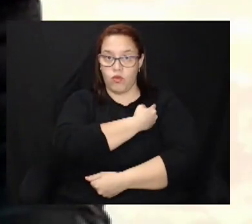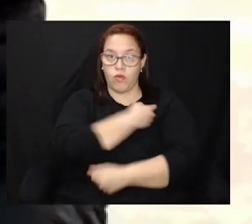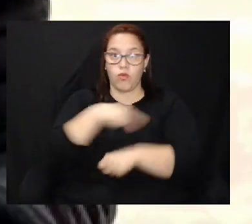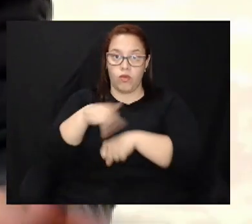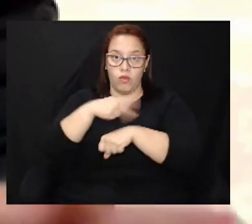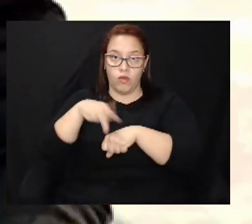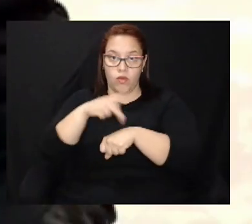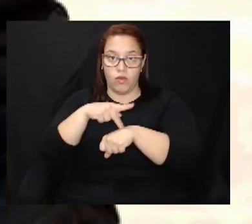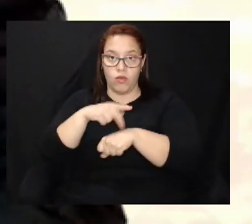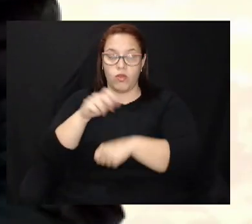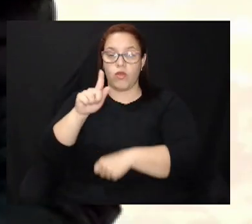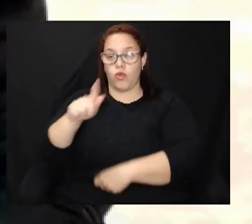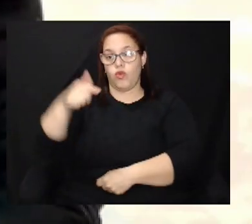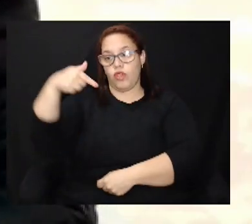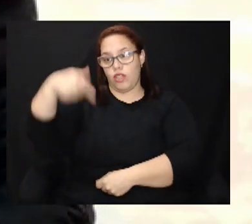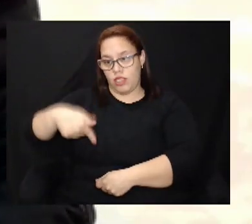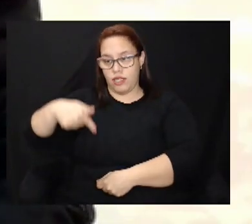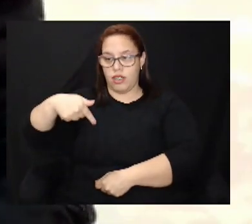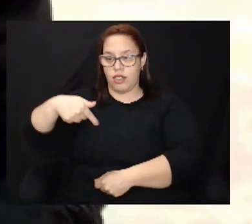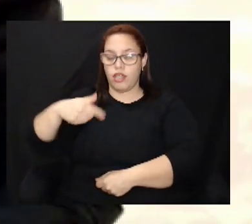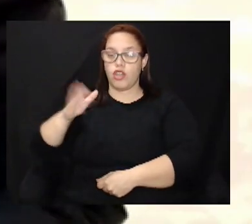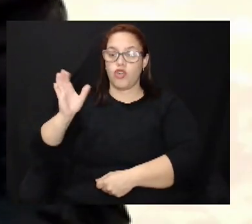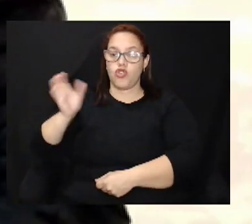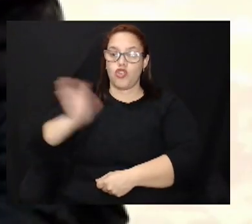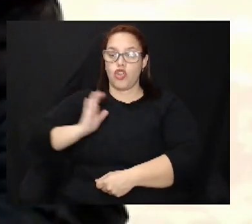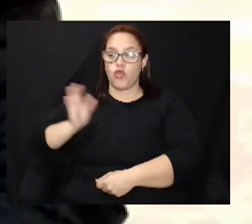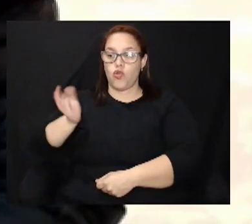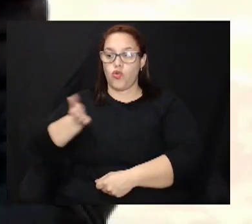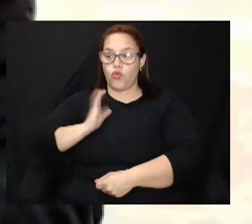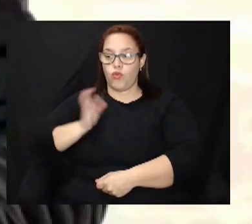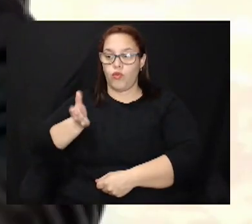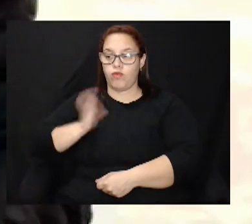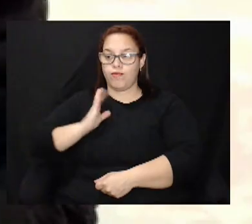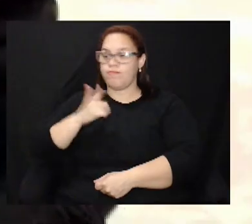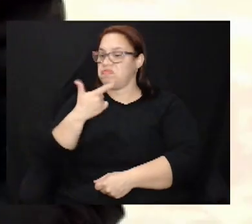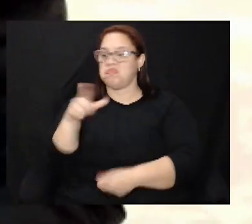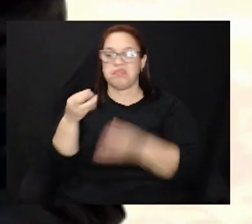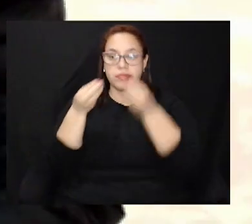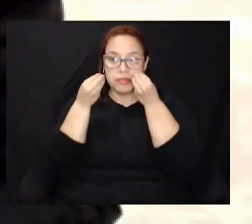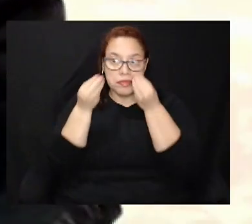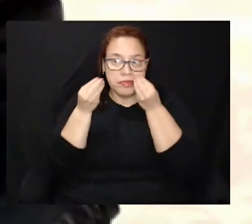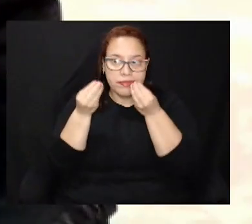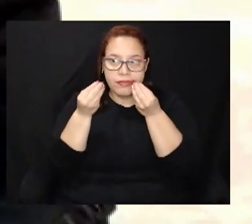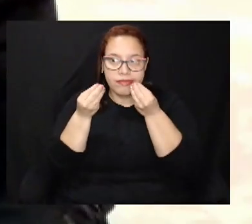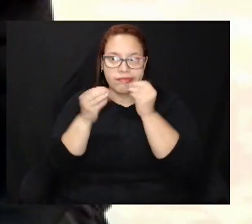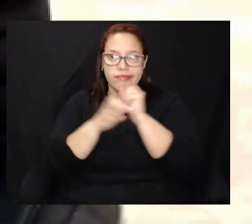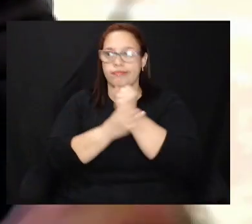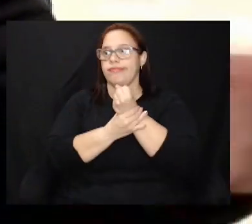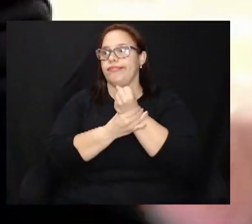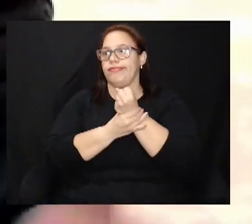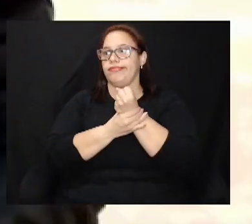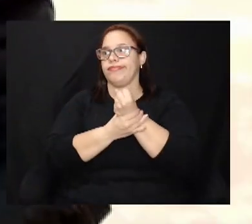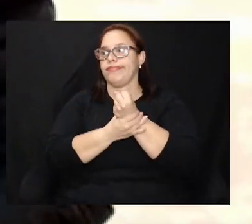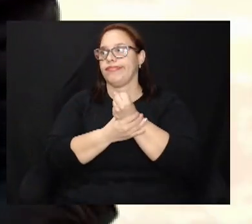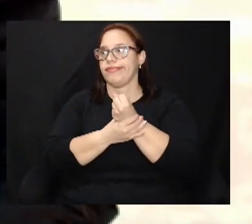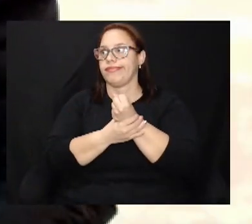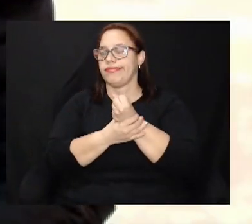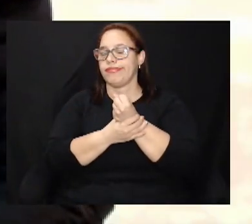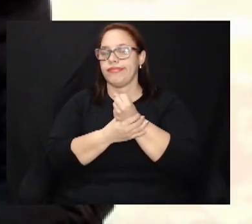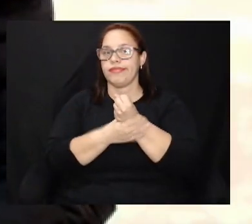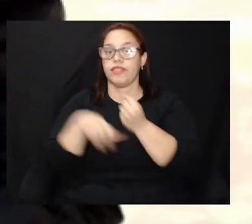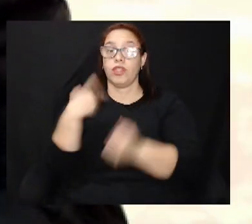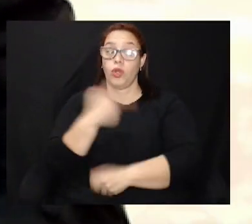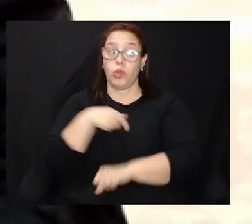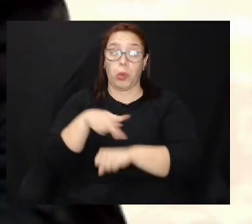G7, os países ricos. E não tem como se preservar se nós, dos países ricos,